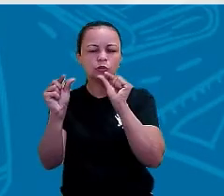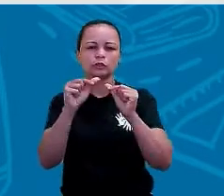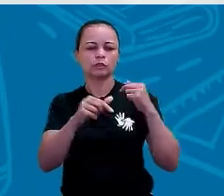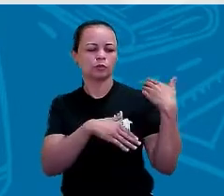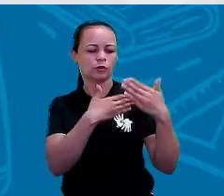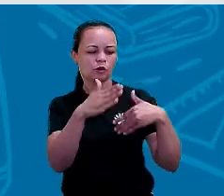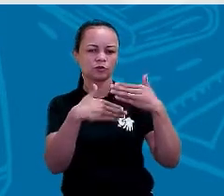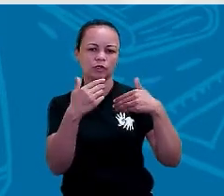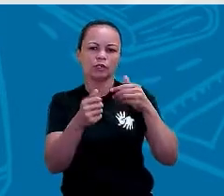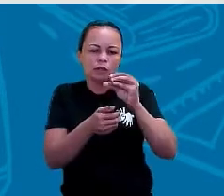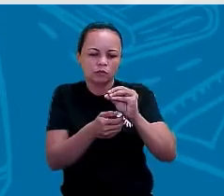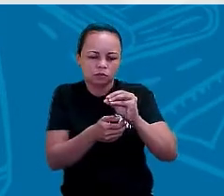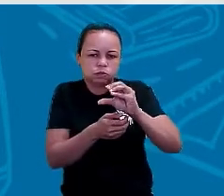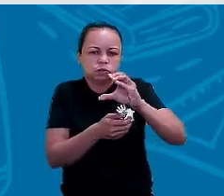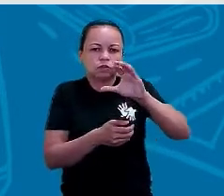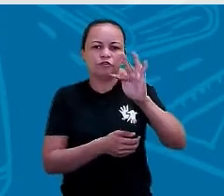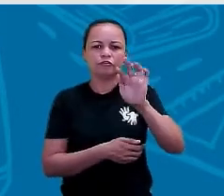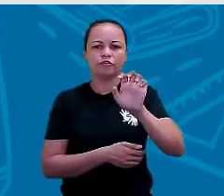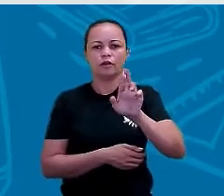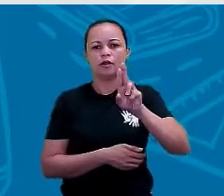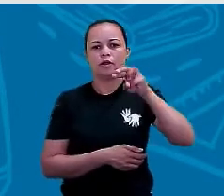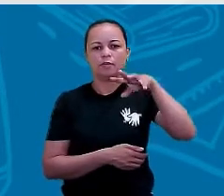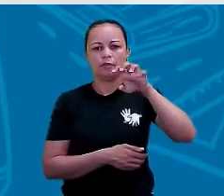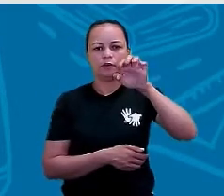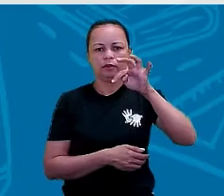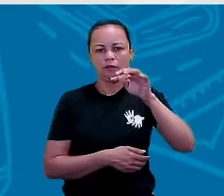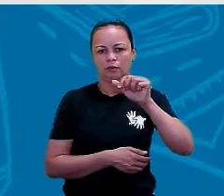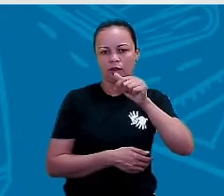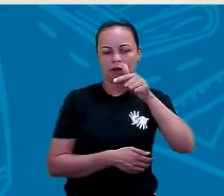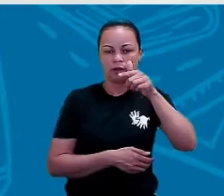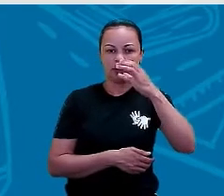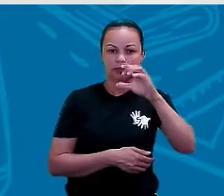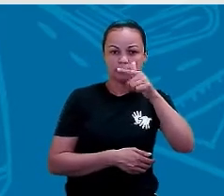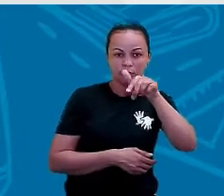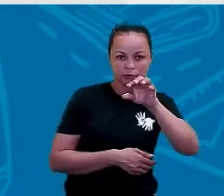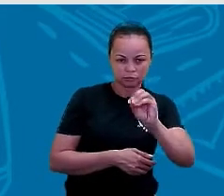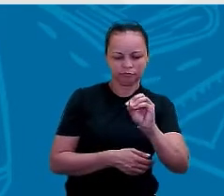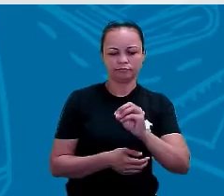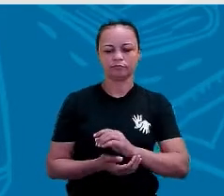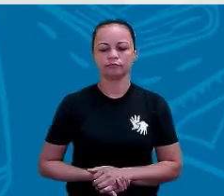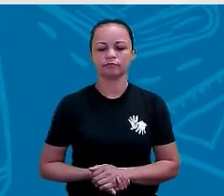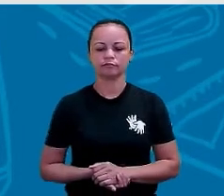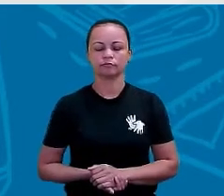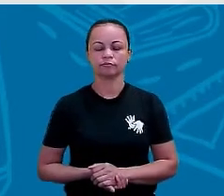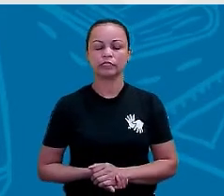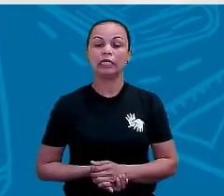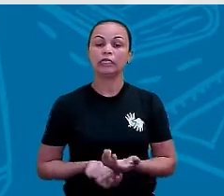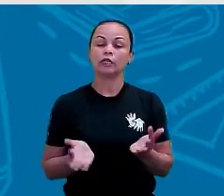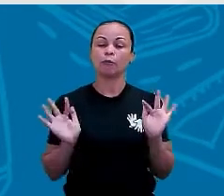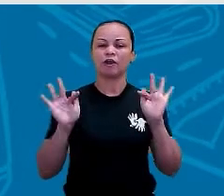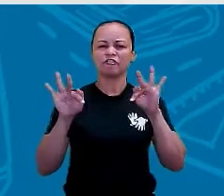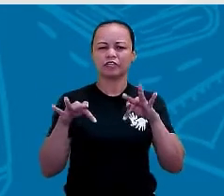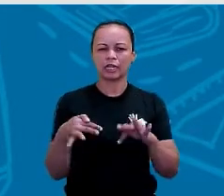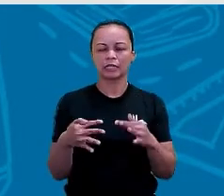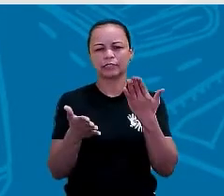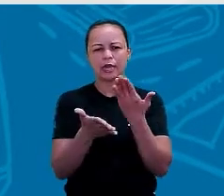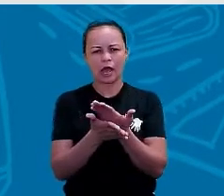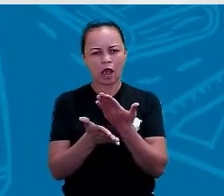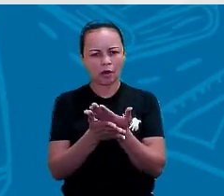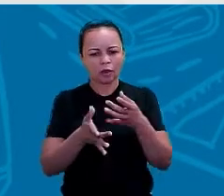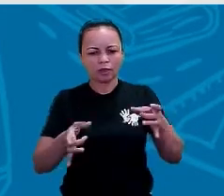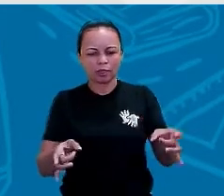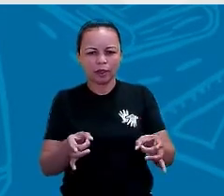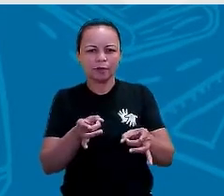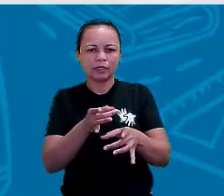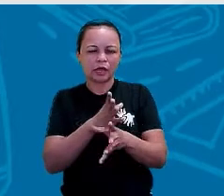de fermentação, tá ok? E aí, para finalizar nossa aula, né, para fecharmos esse